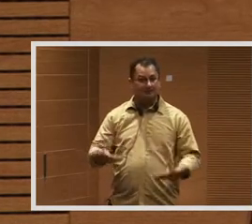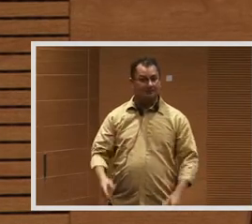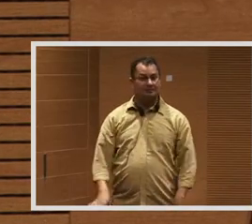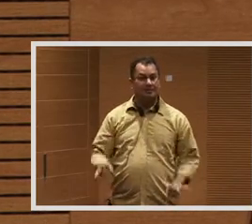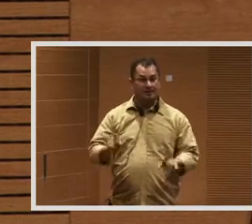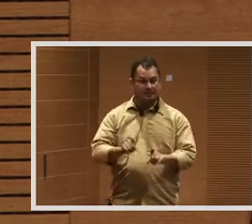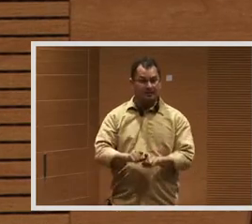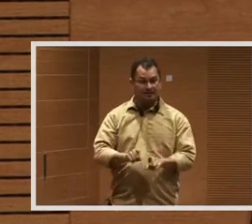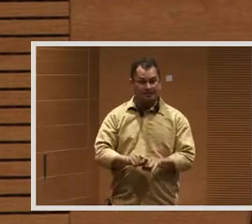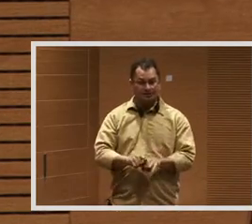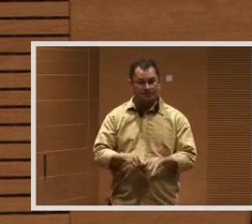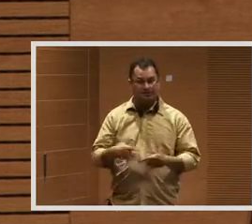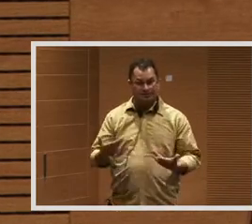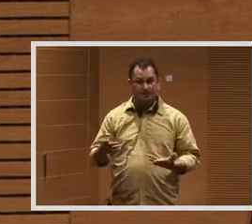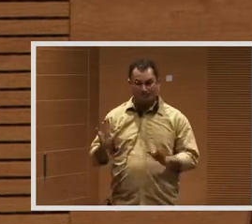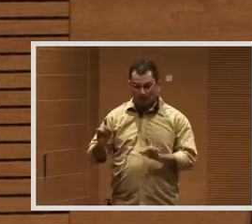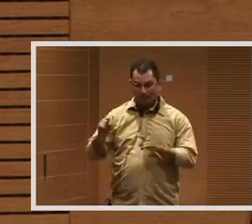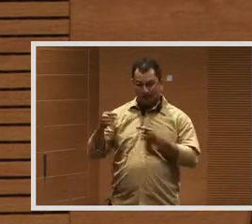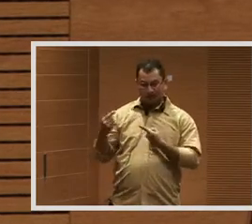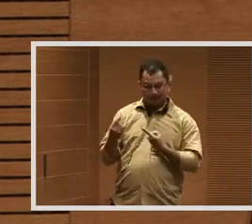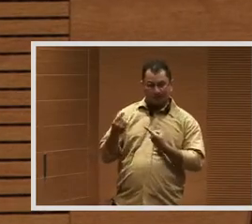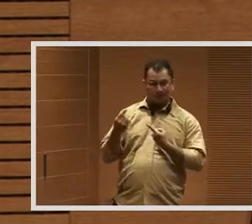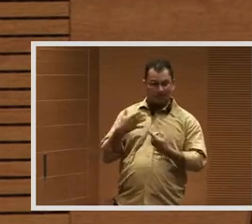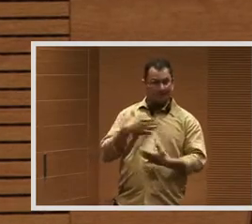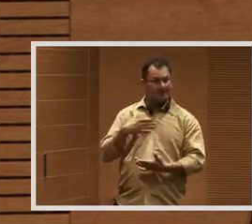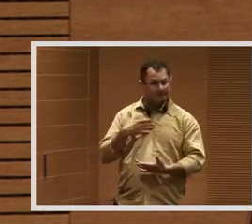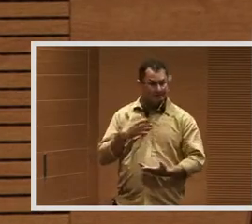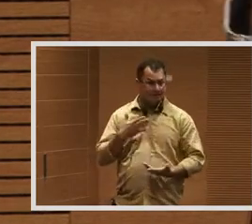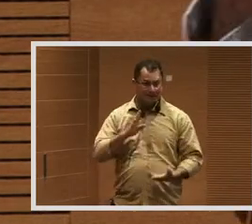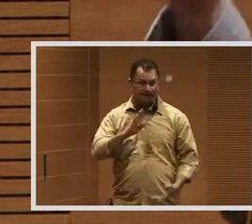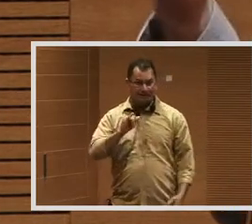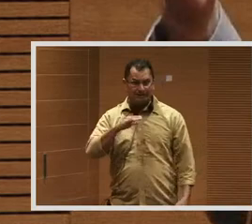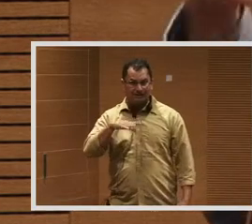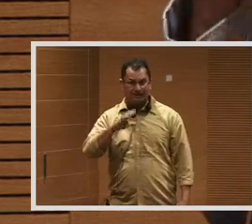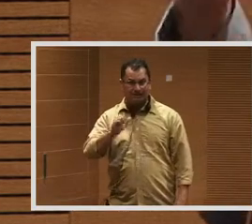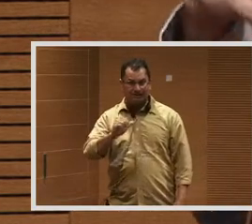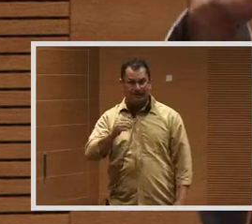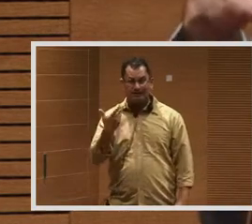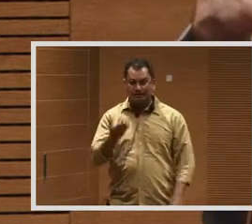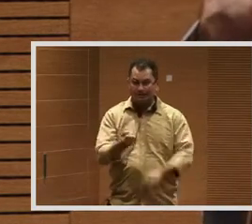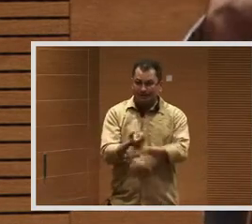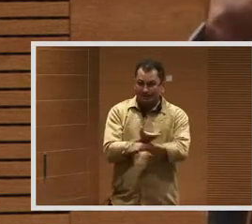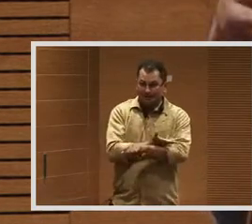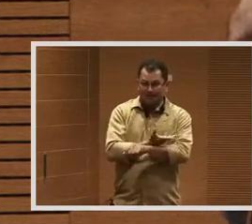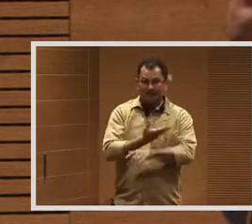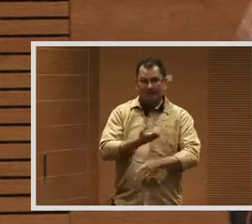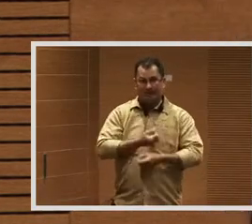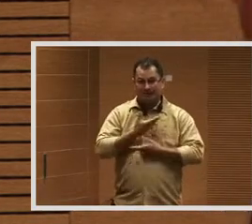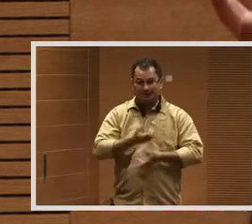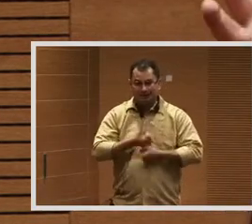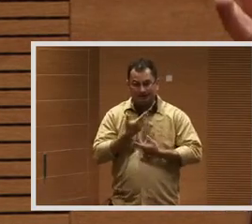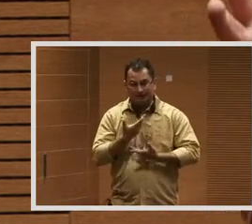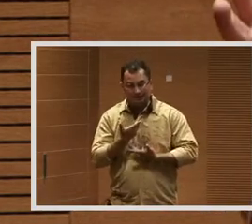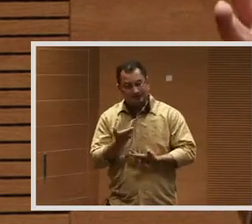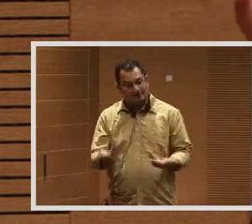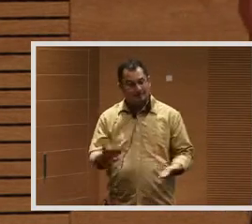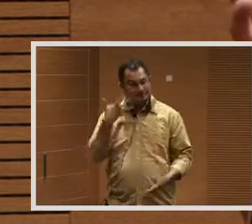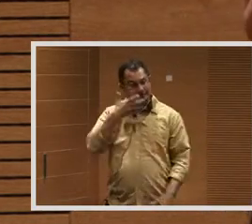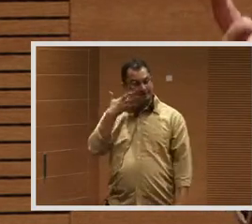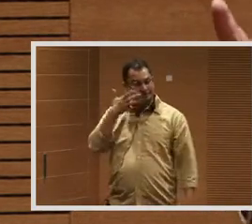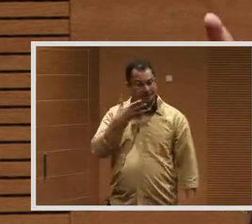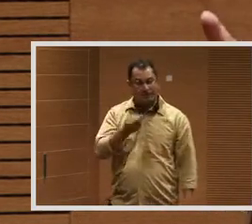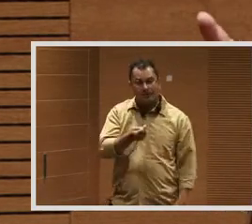Também é a maldade que a Bianca faz comigo, adoro a Bianca, mas fazer toda essa fala de poesia, vou fazer uma fala quase meio chata aqui,